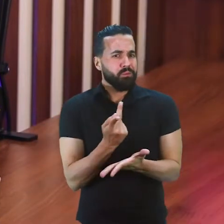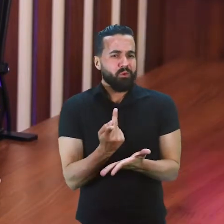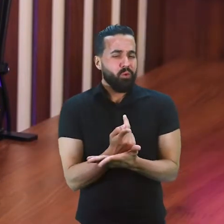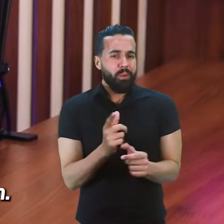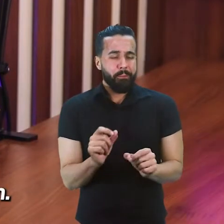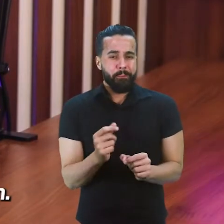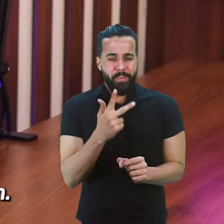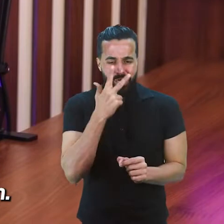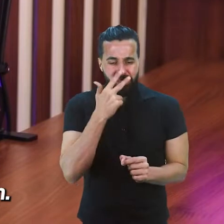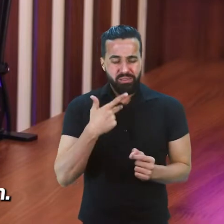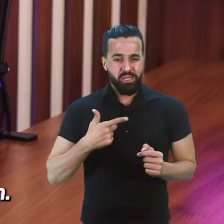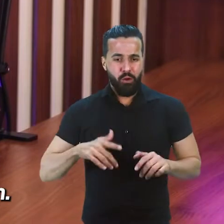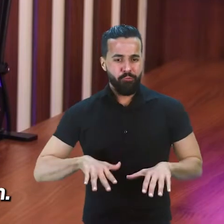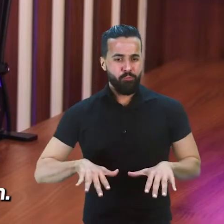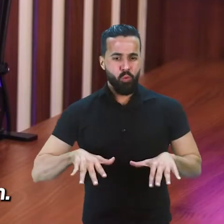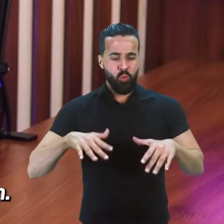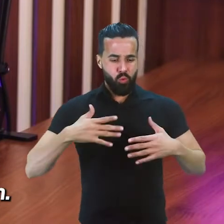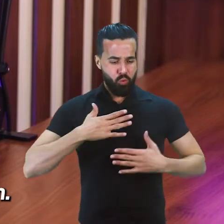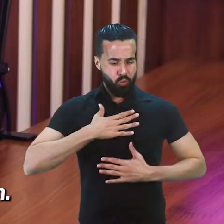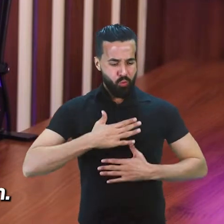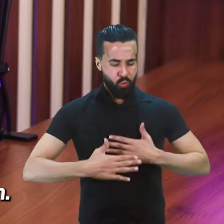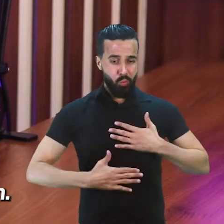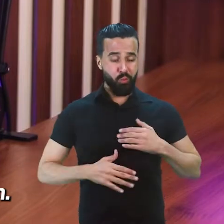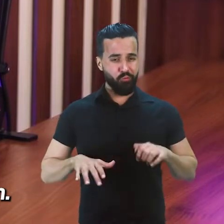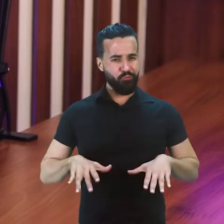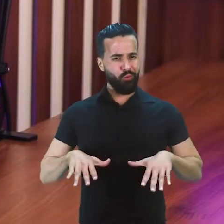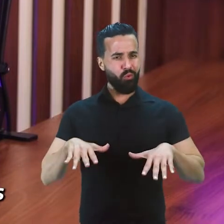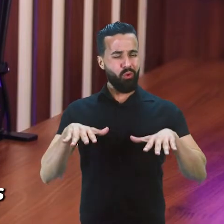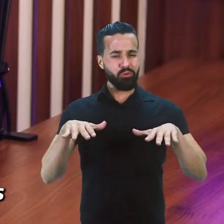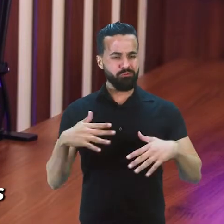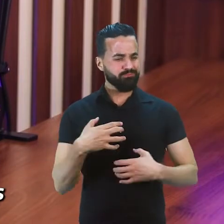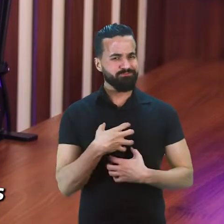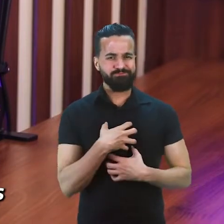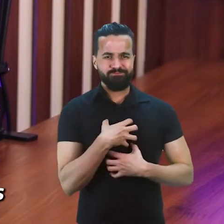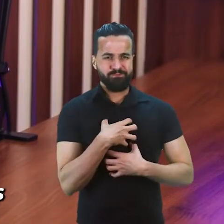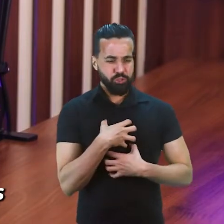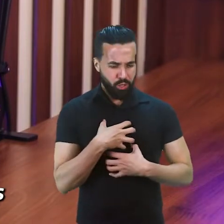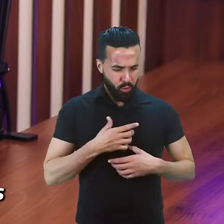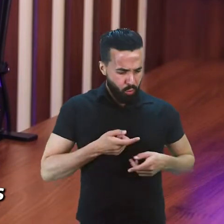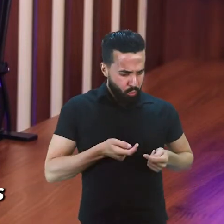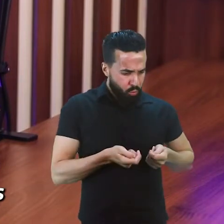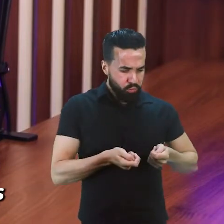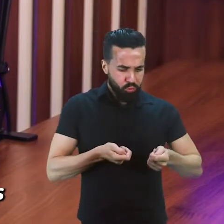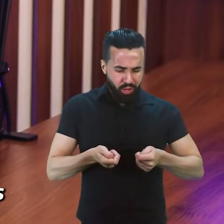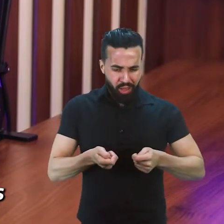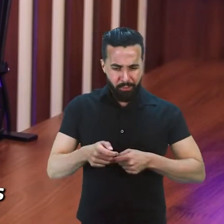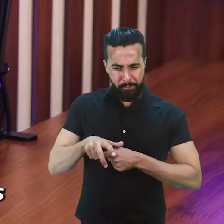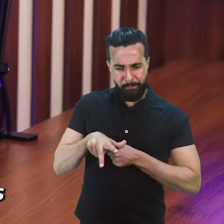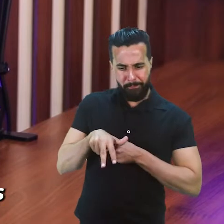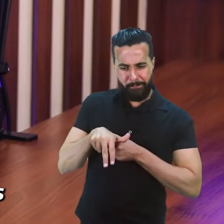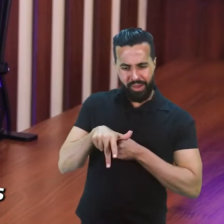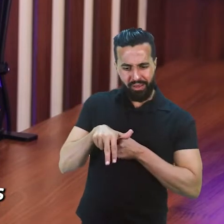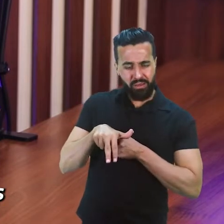coisa estranha. Olha. Eu não sentia assim, não conseguia controlar os movimentos das pernas,